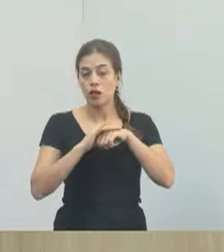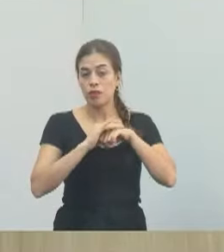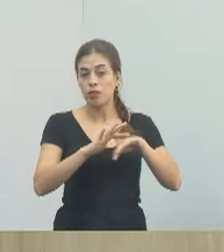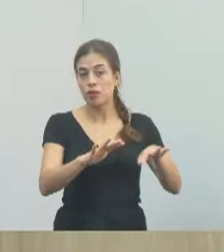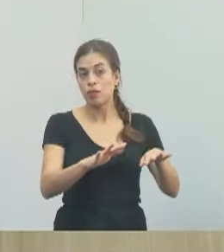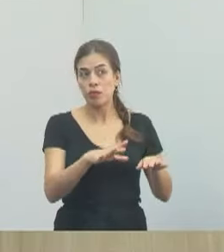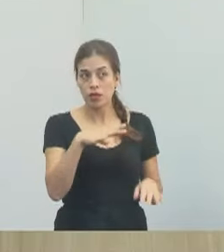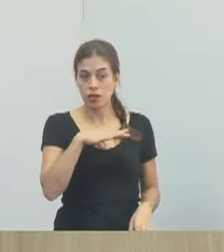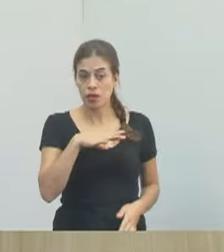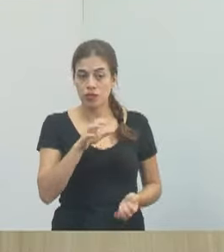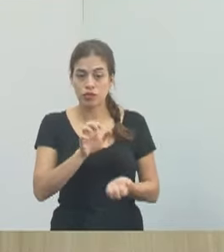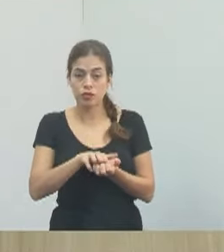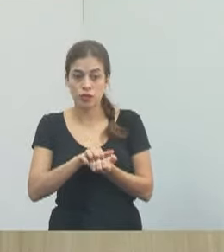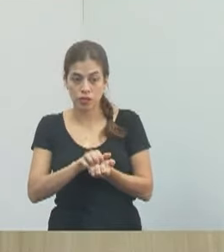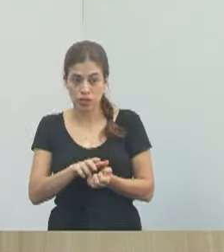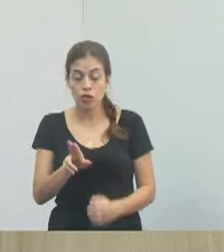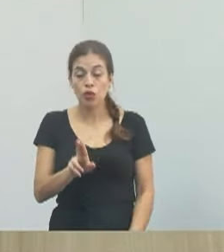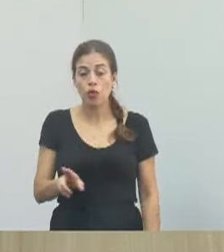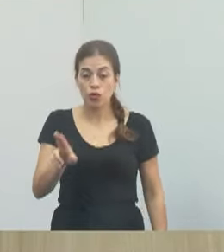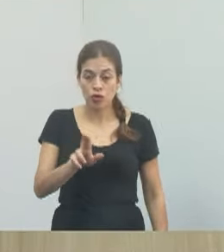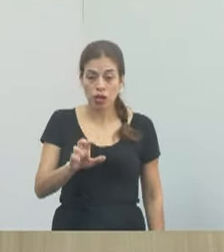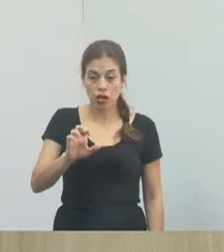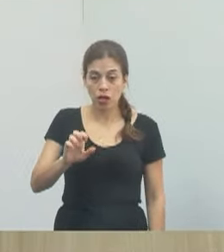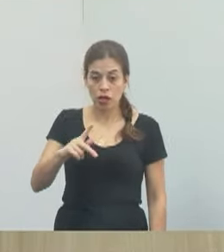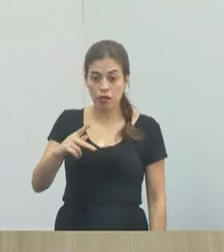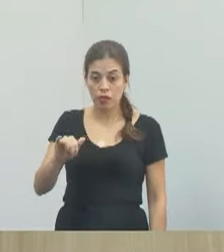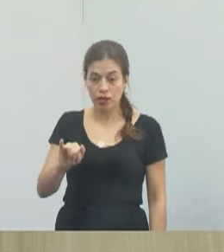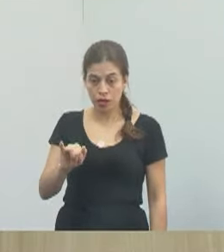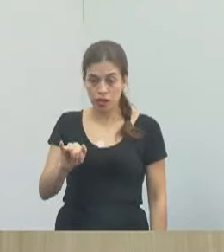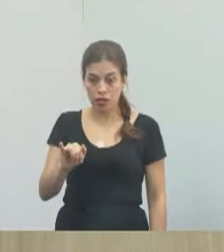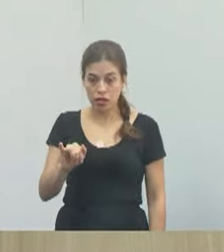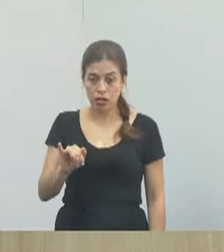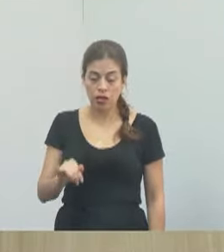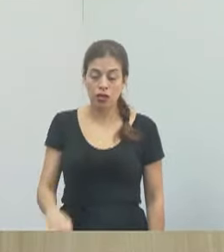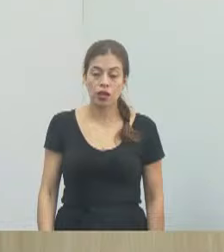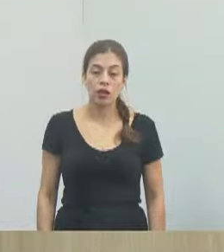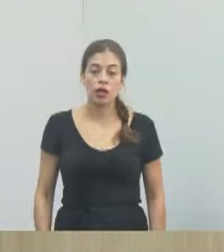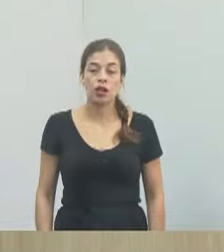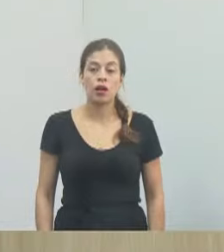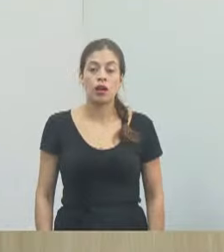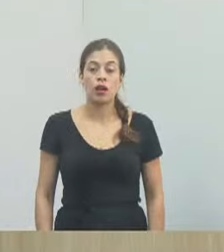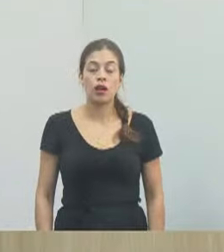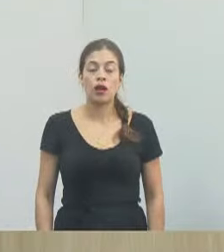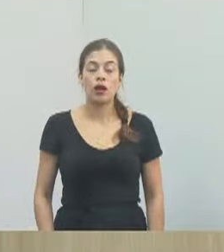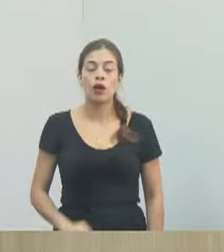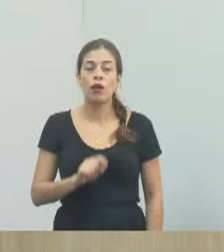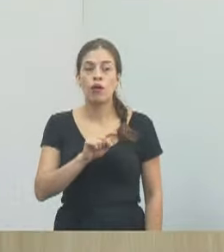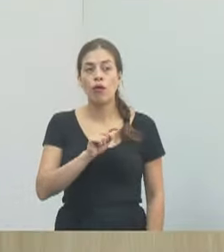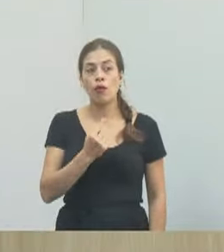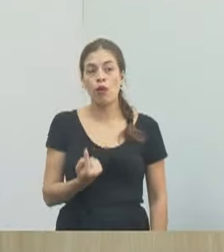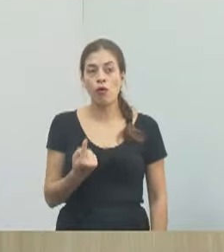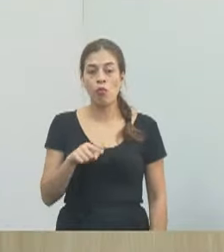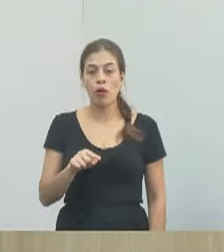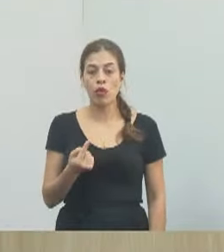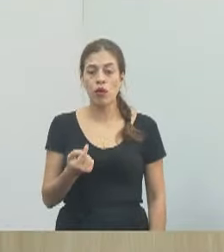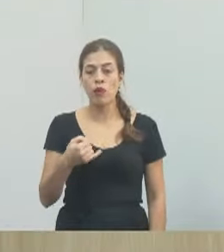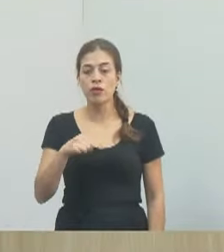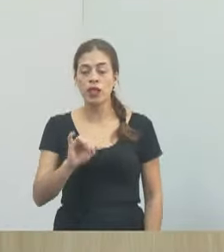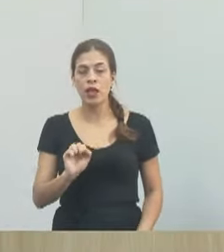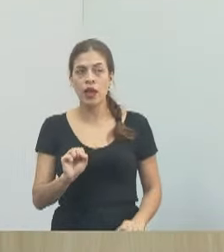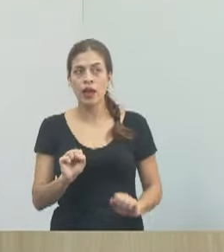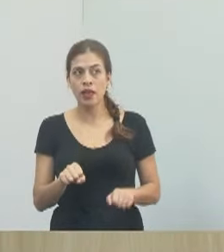de jacar fazem uso de equipamento de proteção individual 1.1 caso